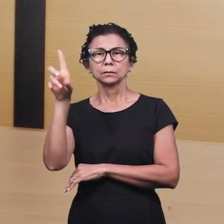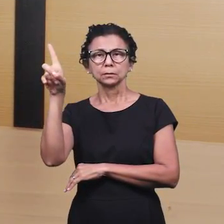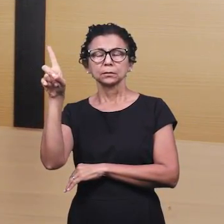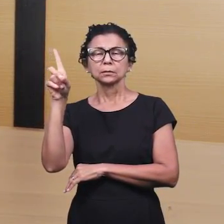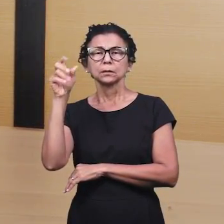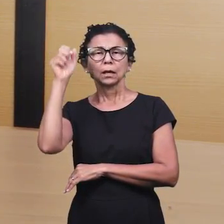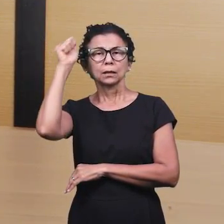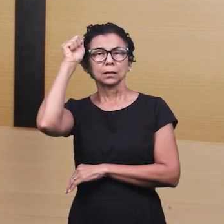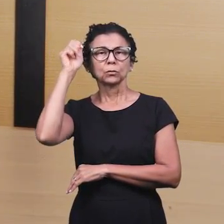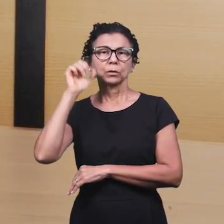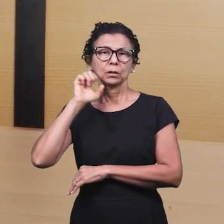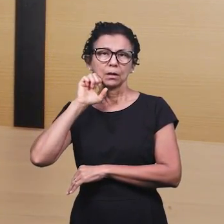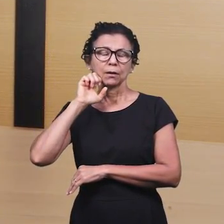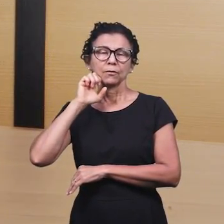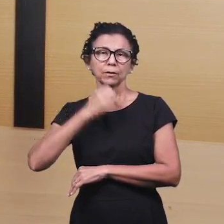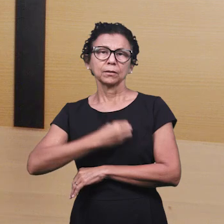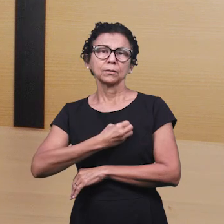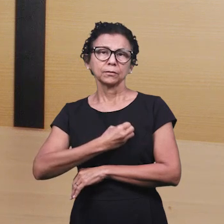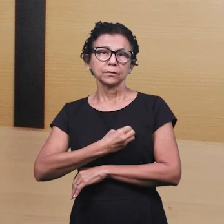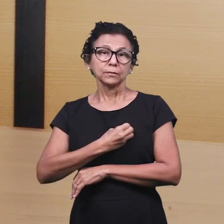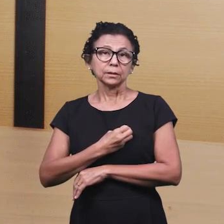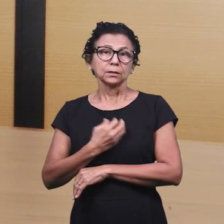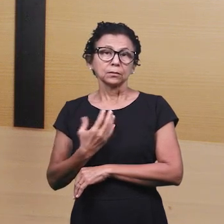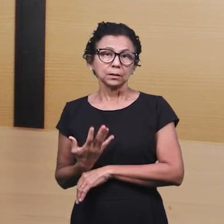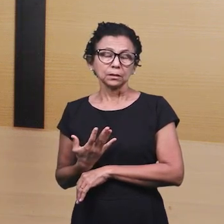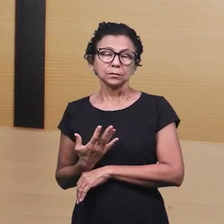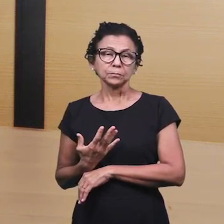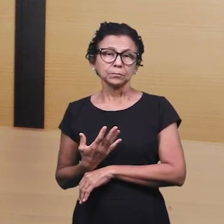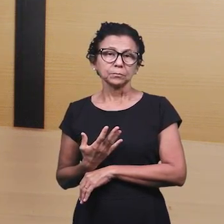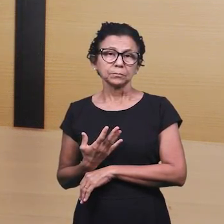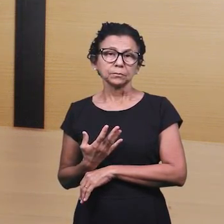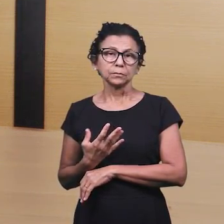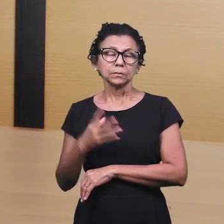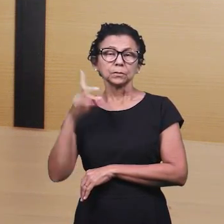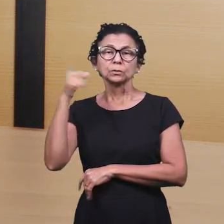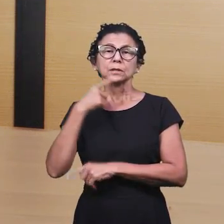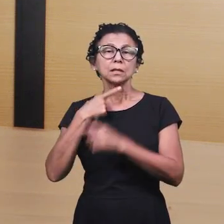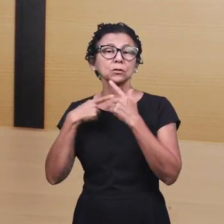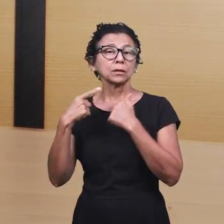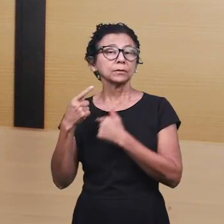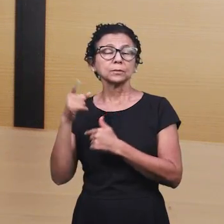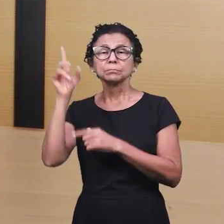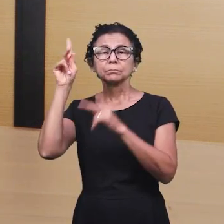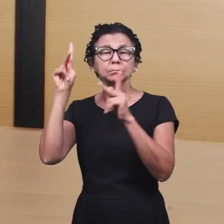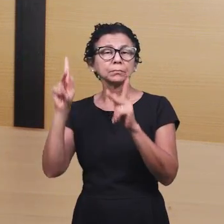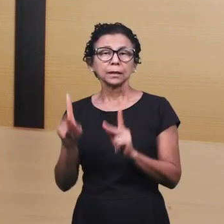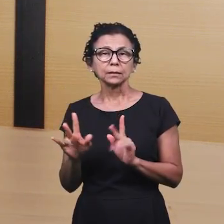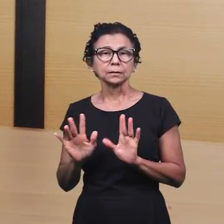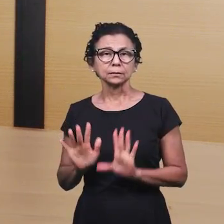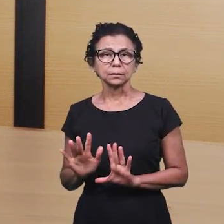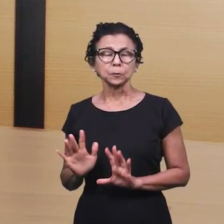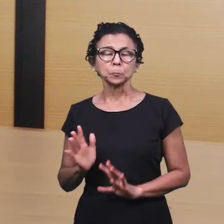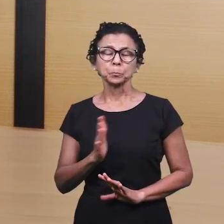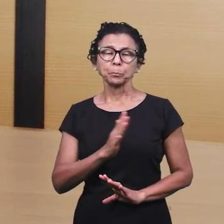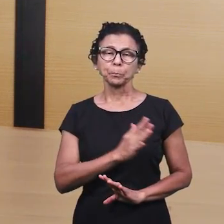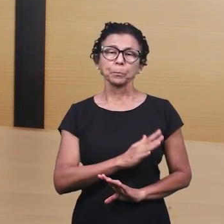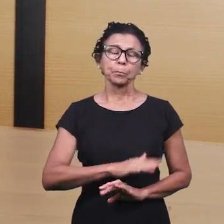dentro desse contexto. Então, dentro desse momento profético que nós estamos vivendo, lá no livro de Mateus, quando o Senhor